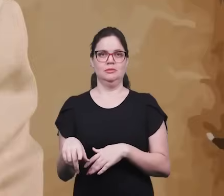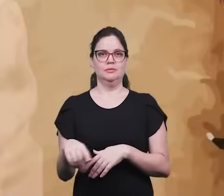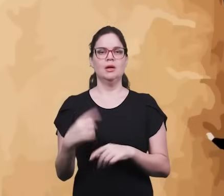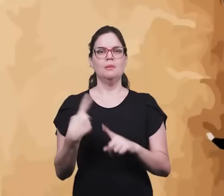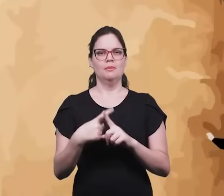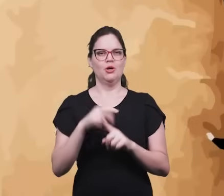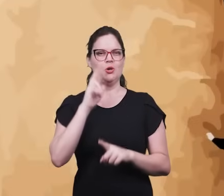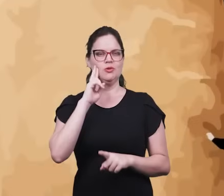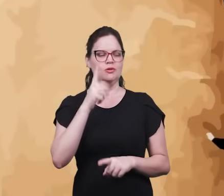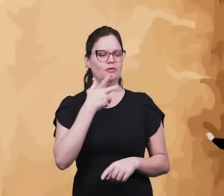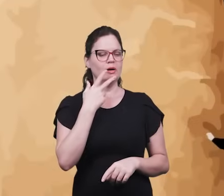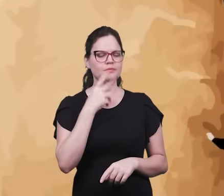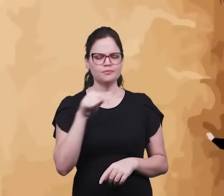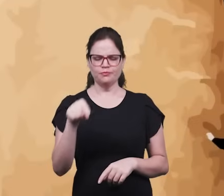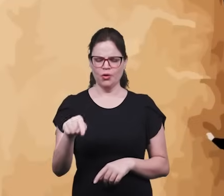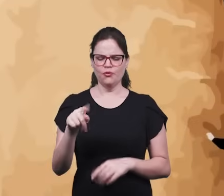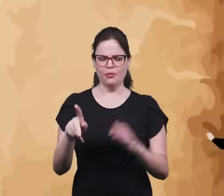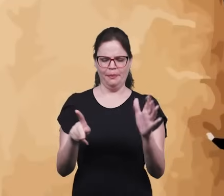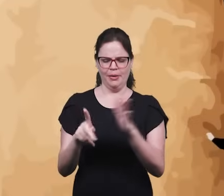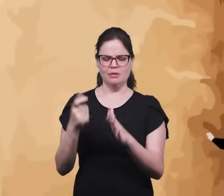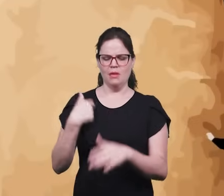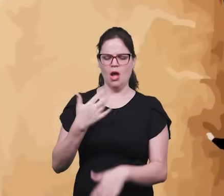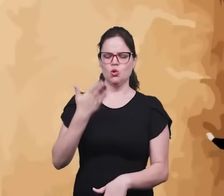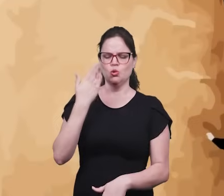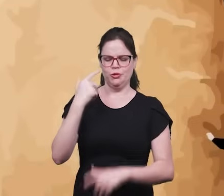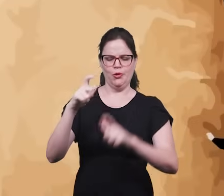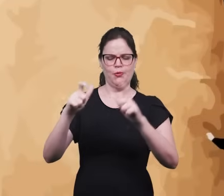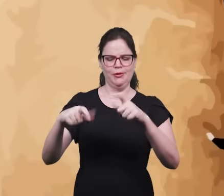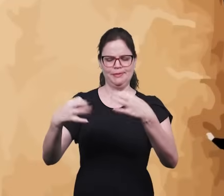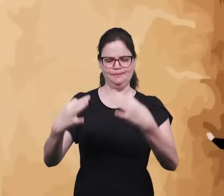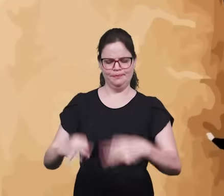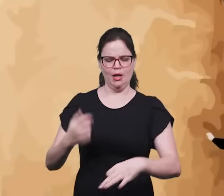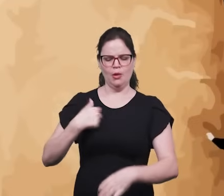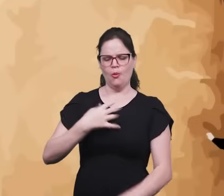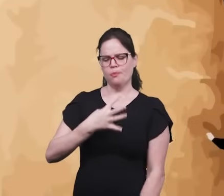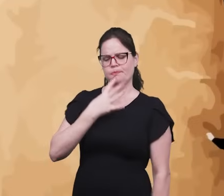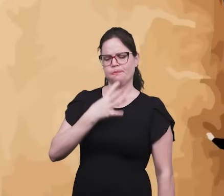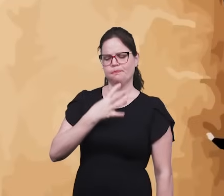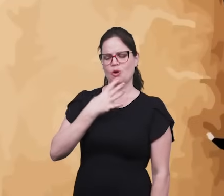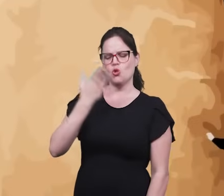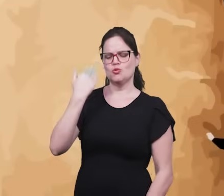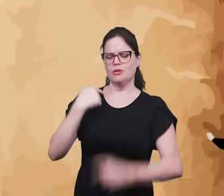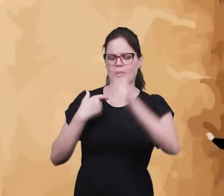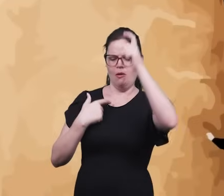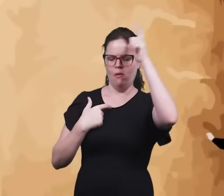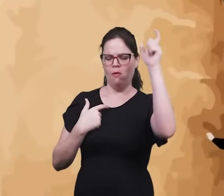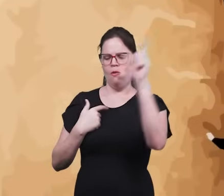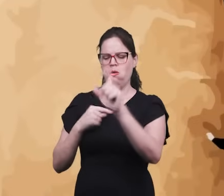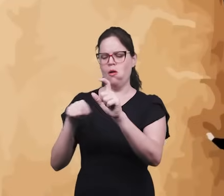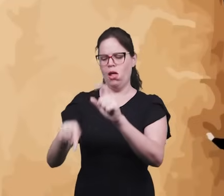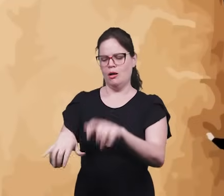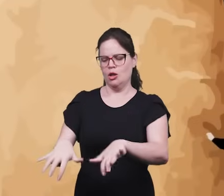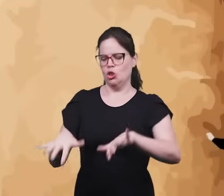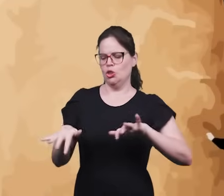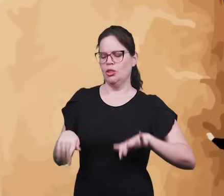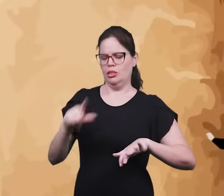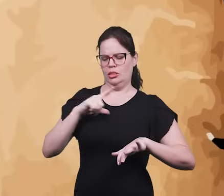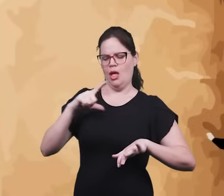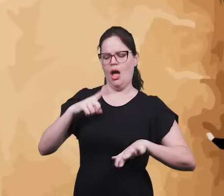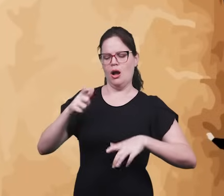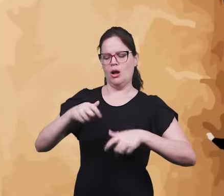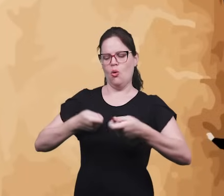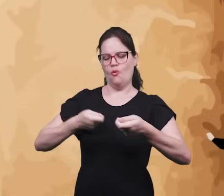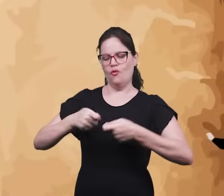sei onde habitas, que é onde está o trono de Satanás, retens o meu nome, não negaste a minha fé, nos dias de Antipas, minha